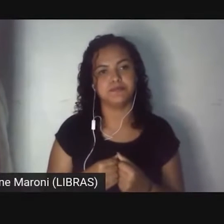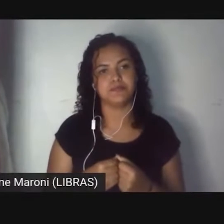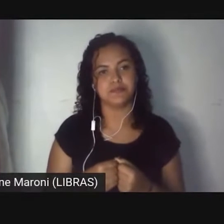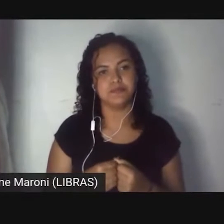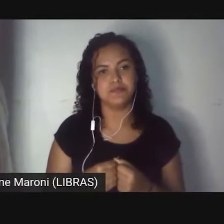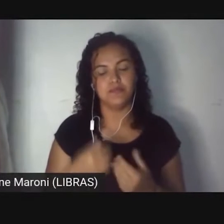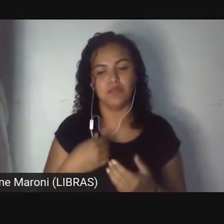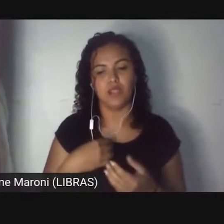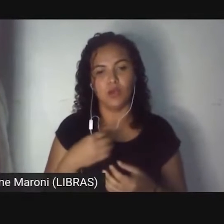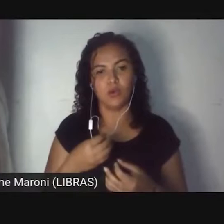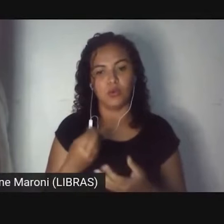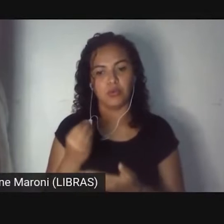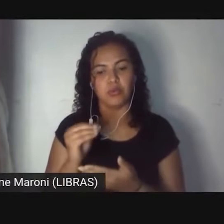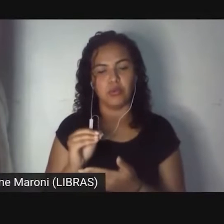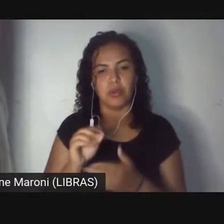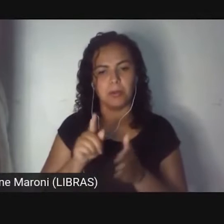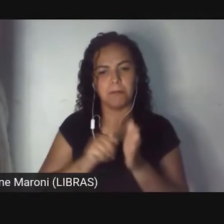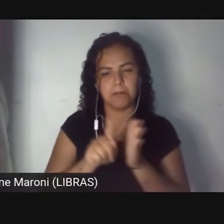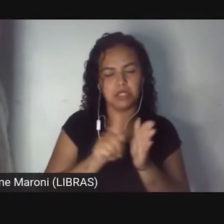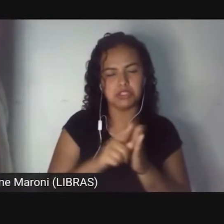numa pesquisa que eu fiz sobre